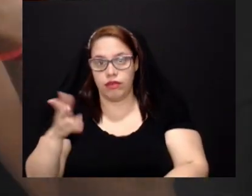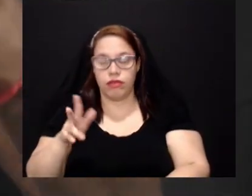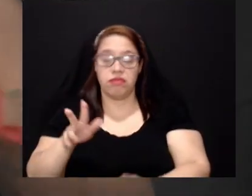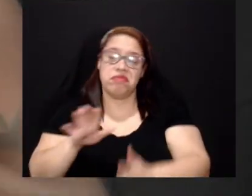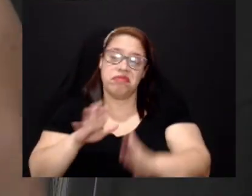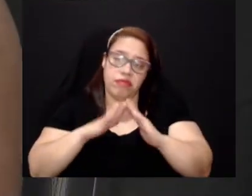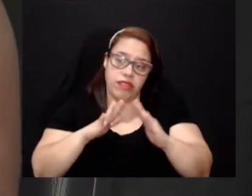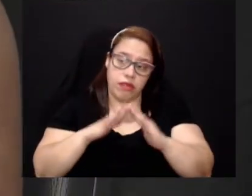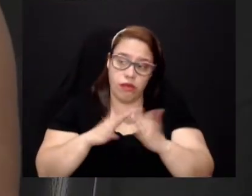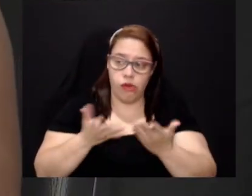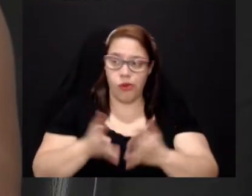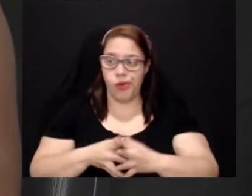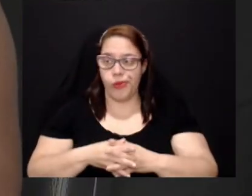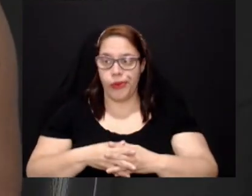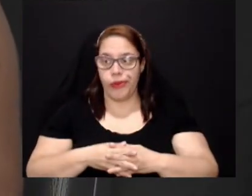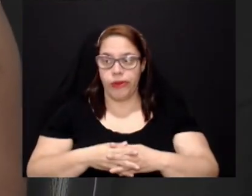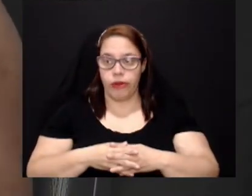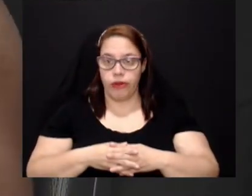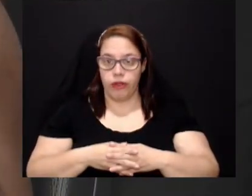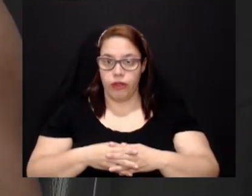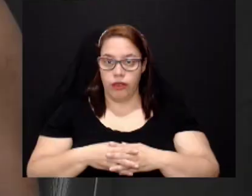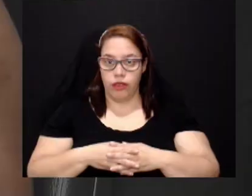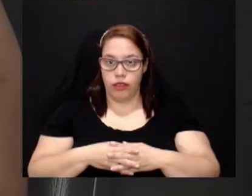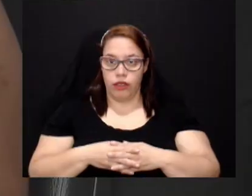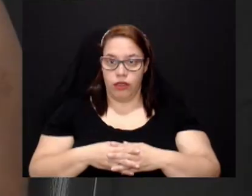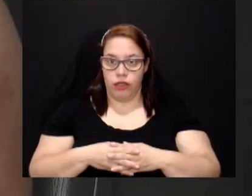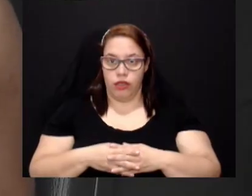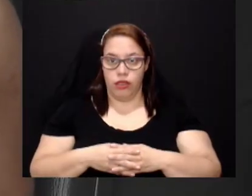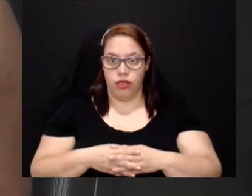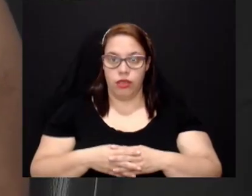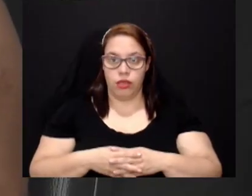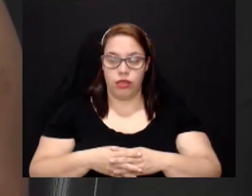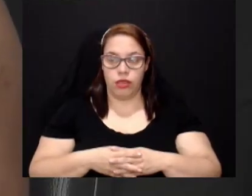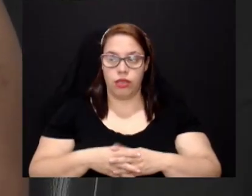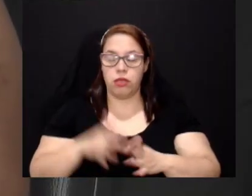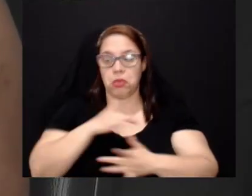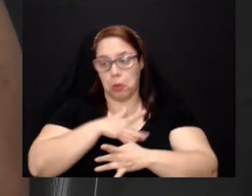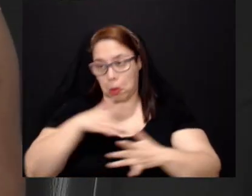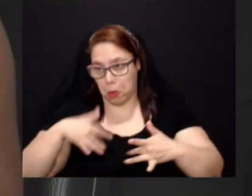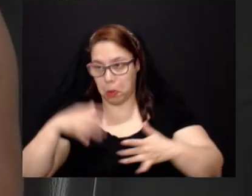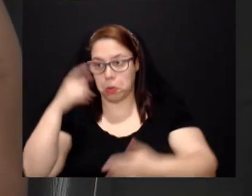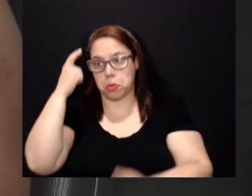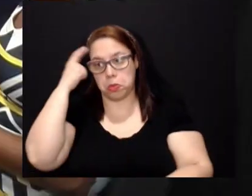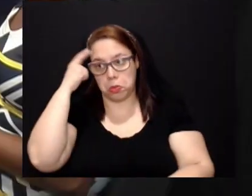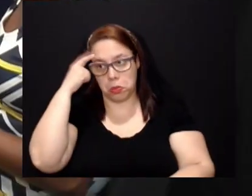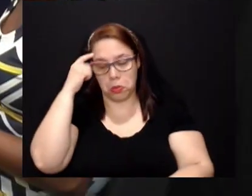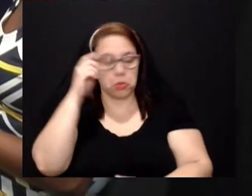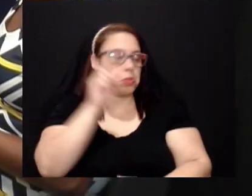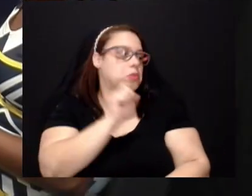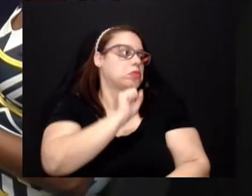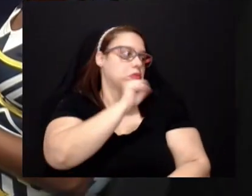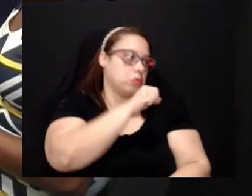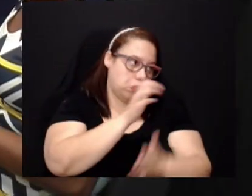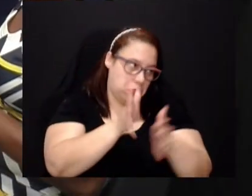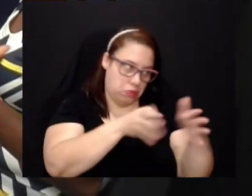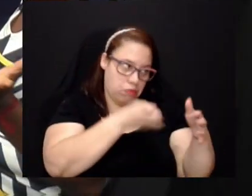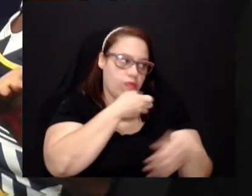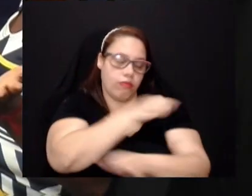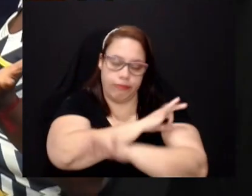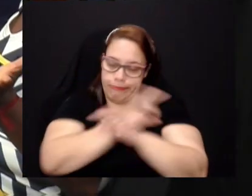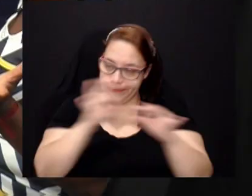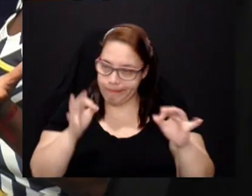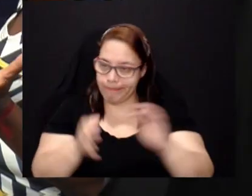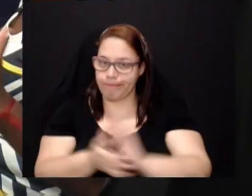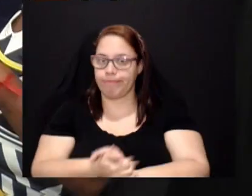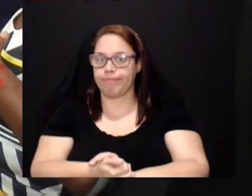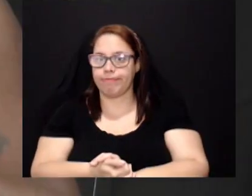também procurando fazer coisas saudáveis para a mente, né? Ocupando de maneira produtiva. Exatamente. Ótimo. Então eu sou